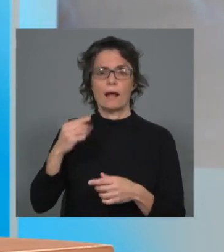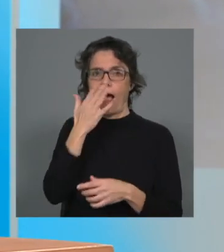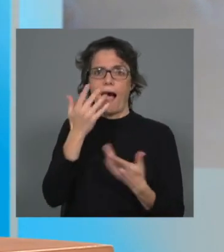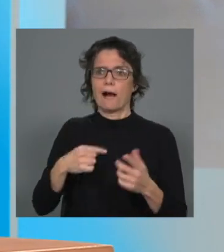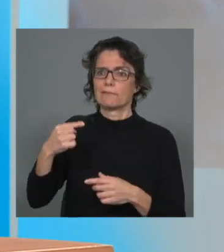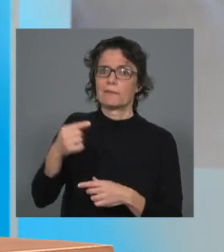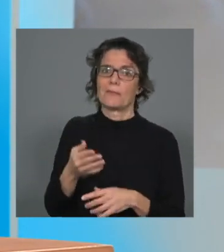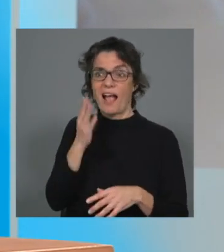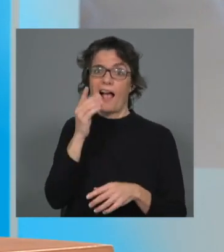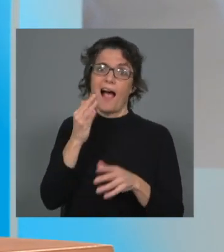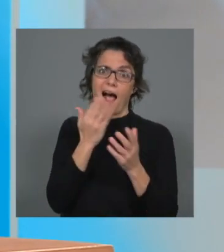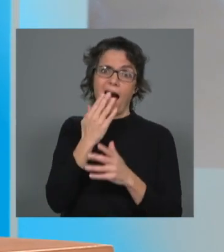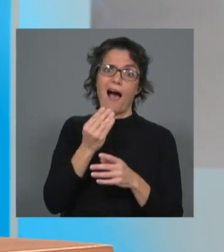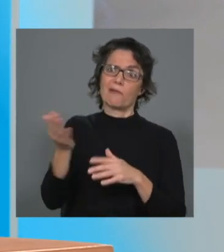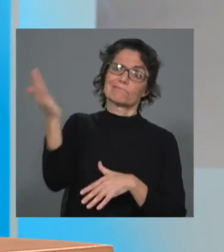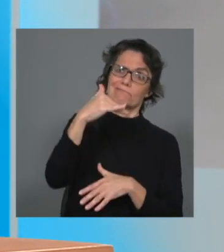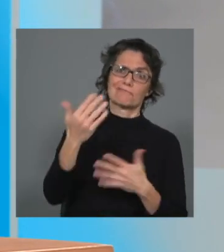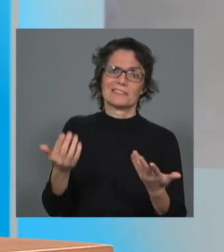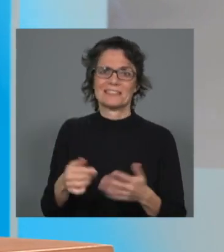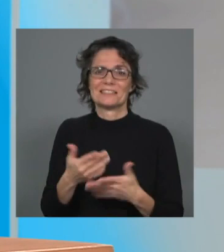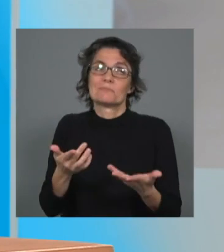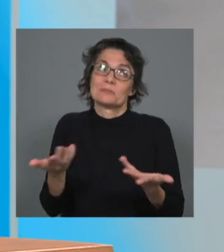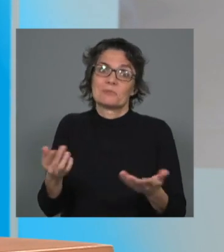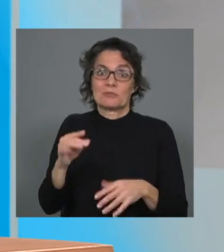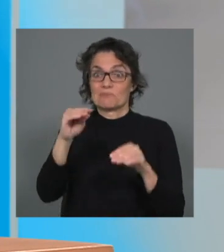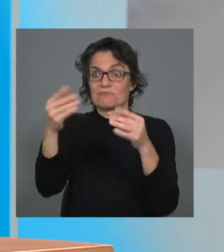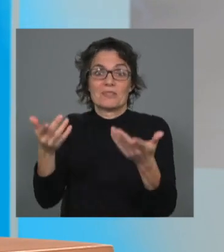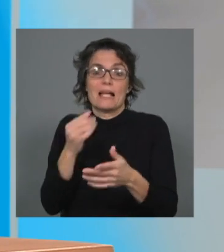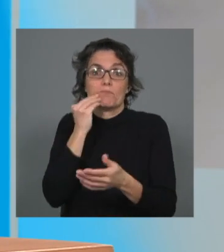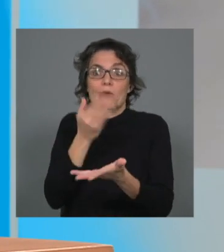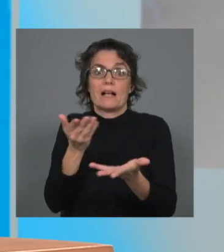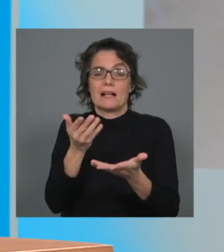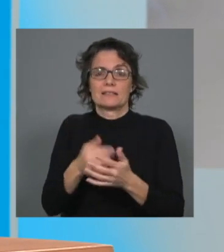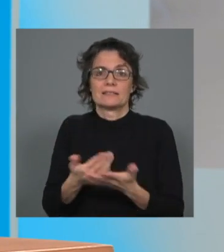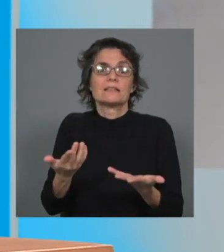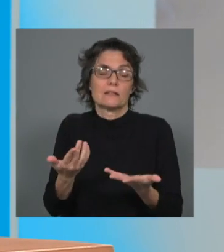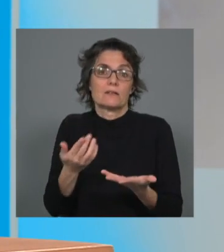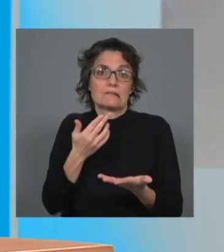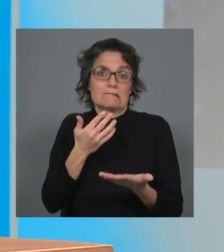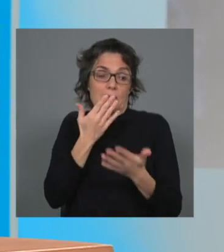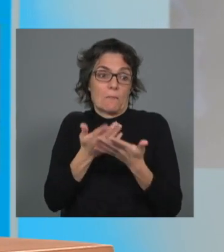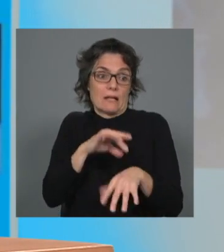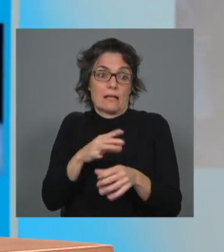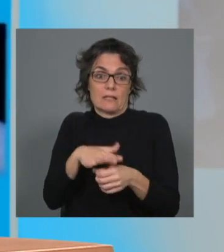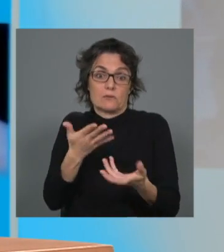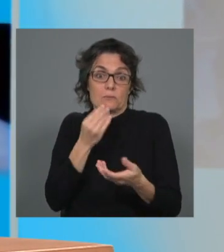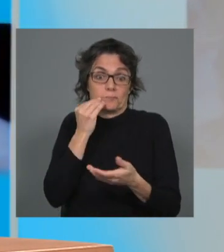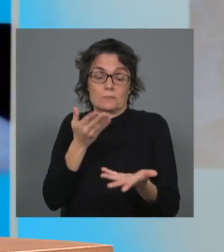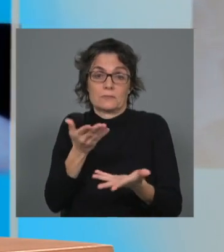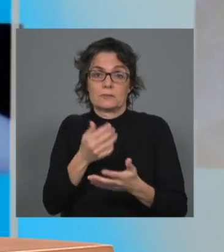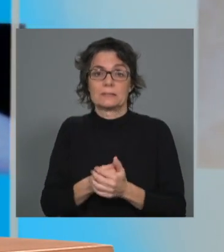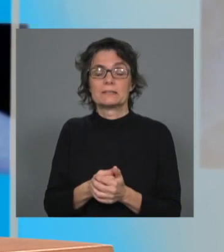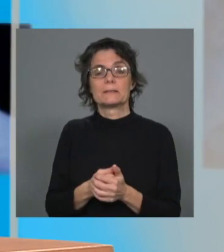contínuo. Mas olha, é o que é e, portanto, não podemos pôr a cabeça na areia e temos de nos adaptar a estas